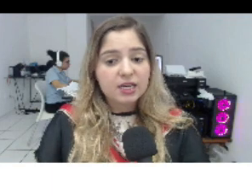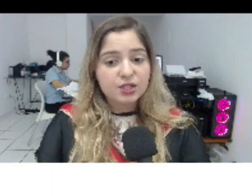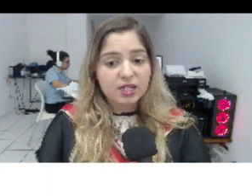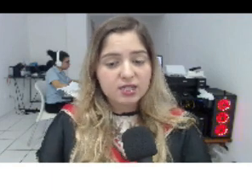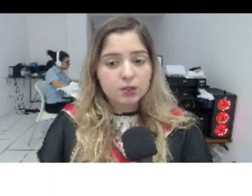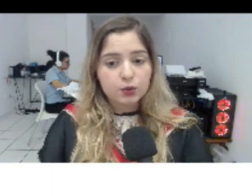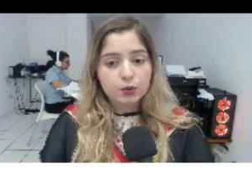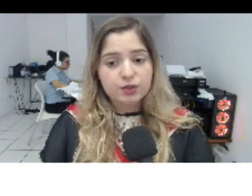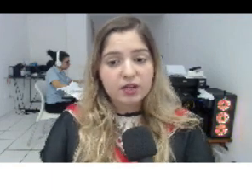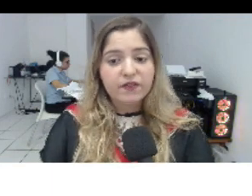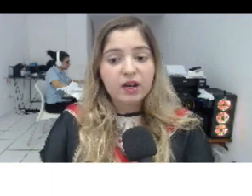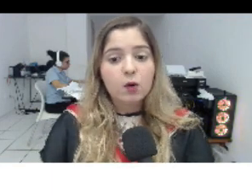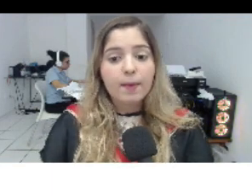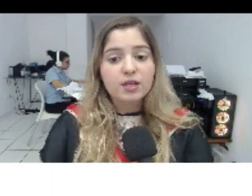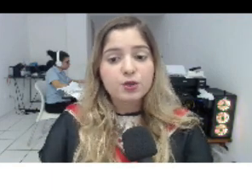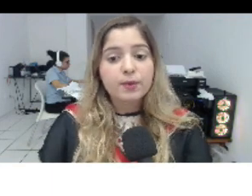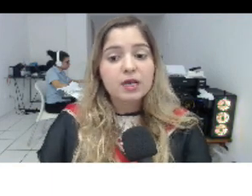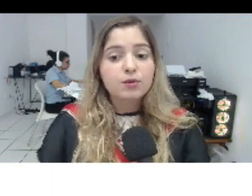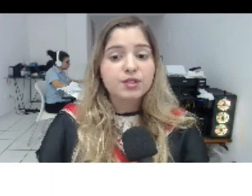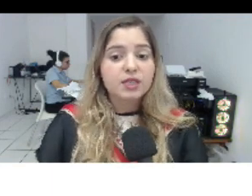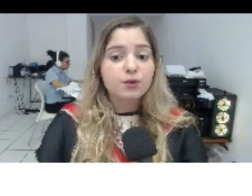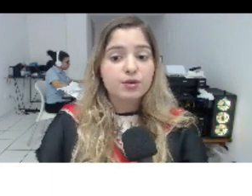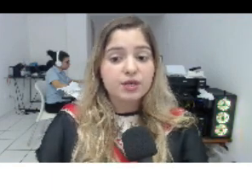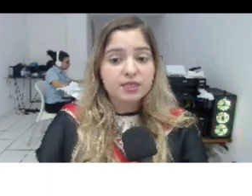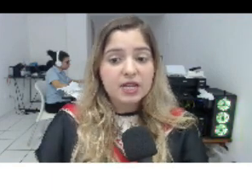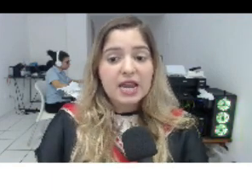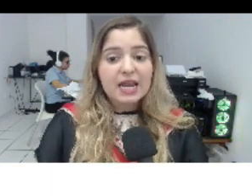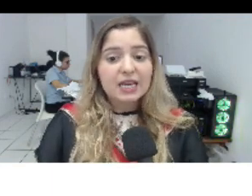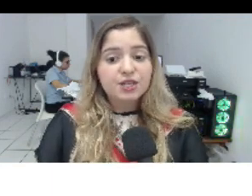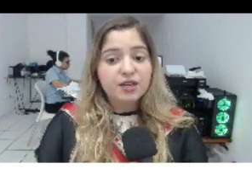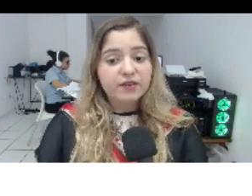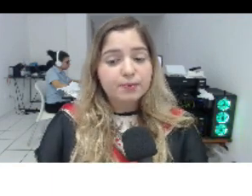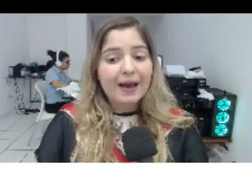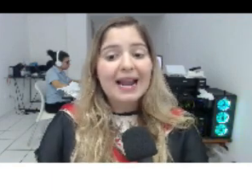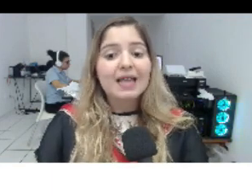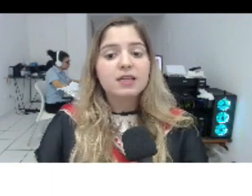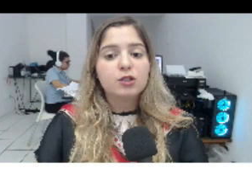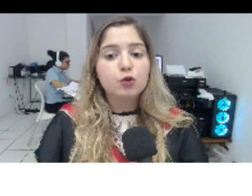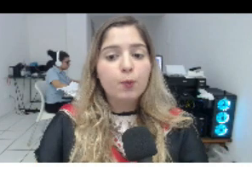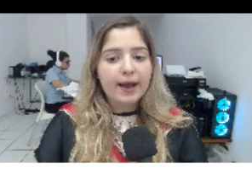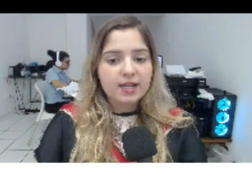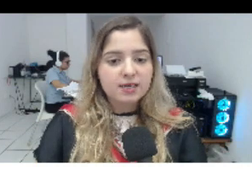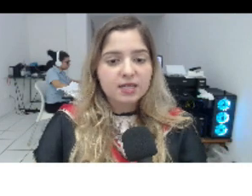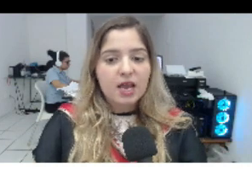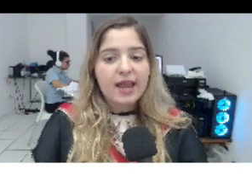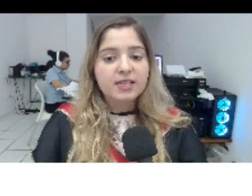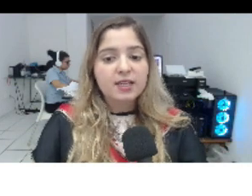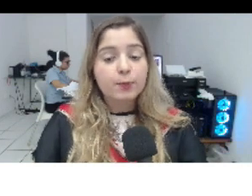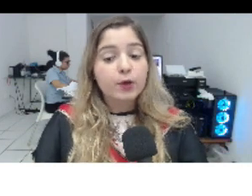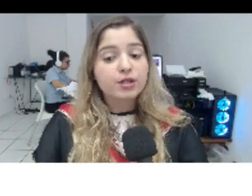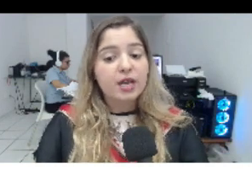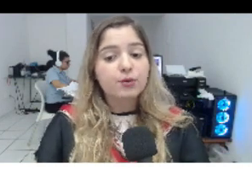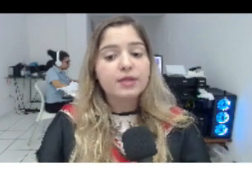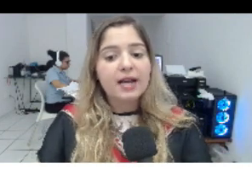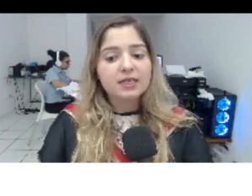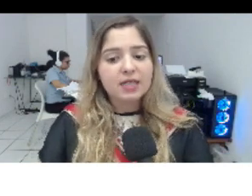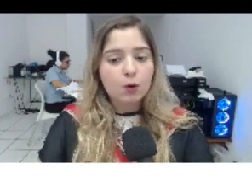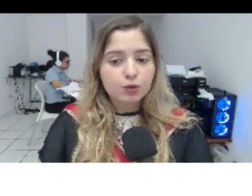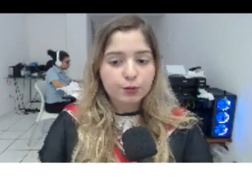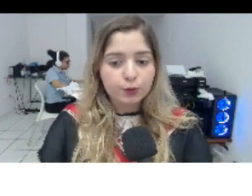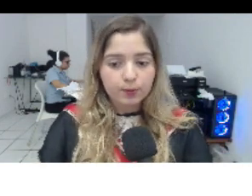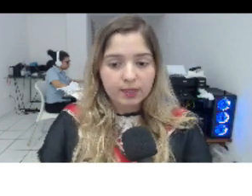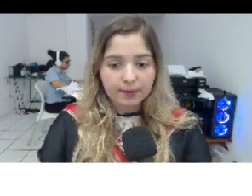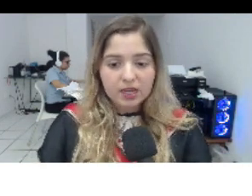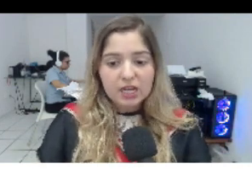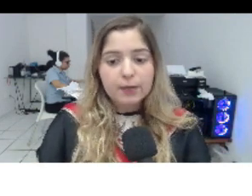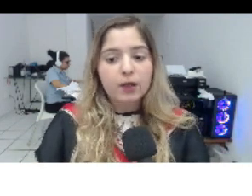destaque negligência. O SUS tem fila com mais de 1 milhão de cirurgias eletivas paradas no país. Esse é o projeto da